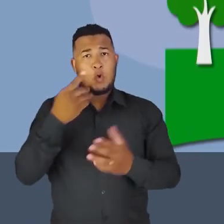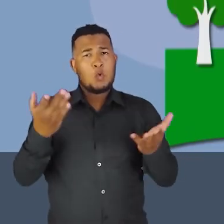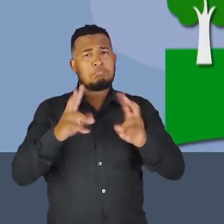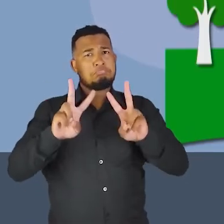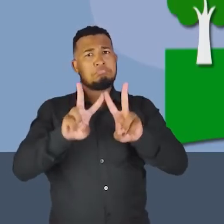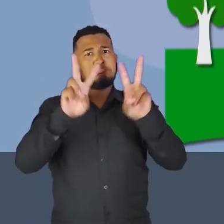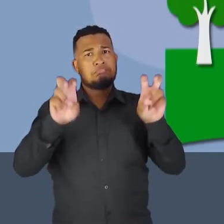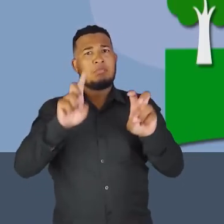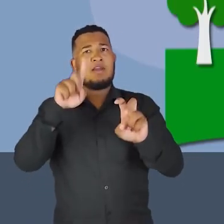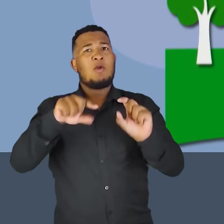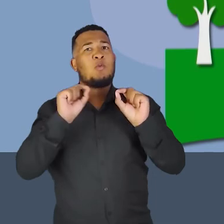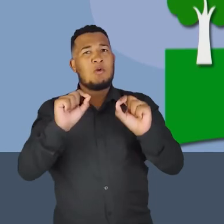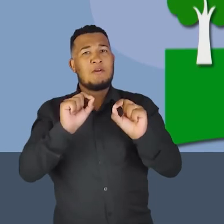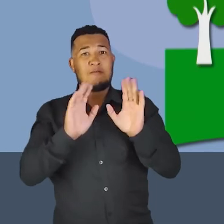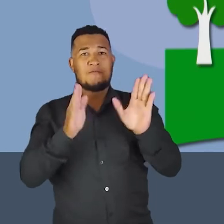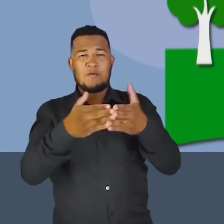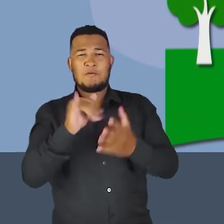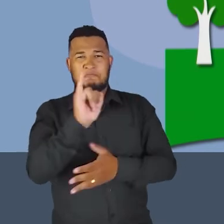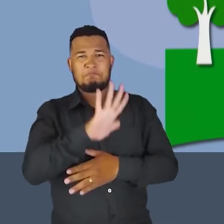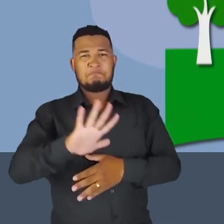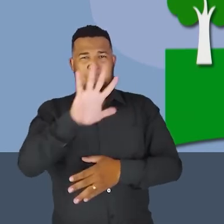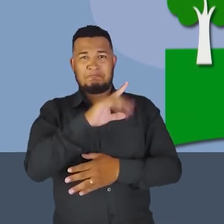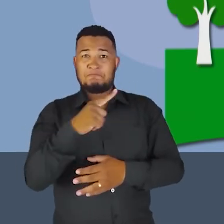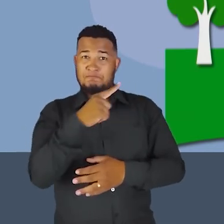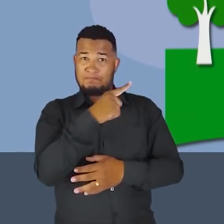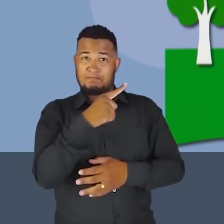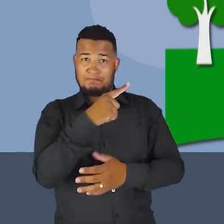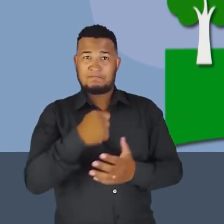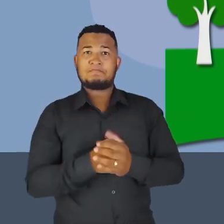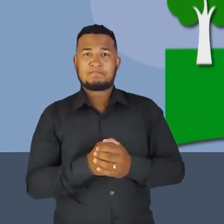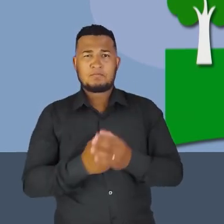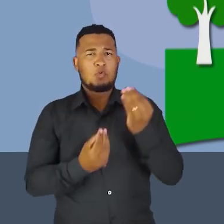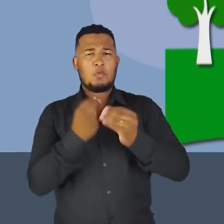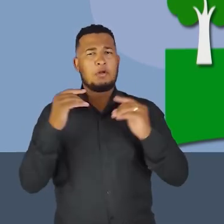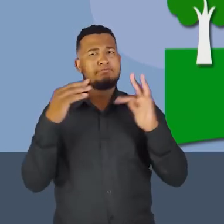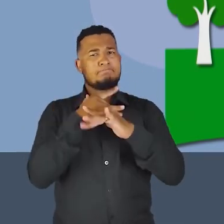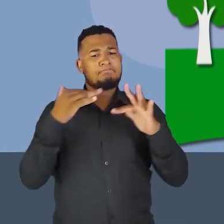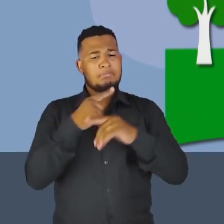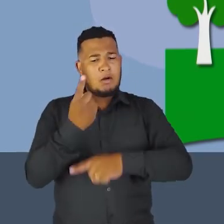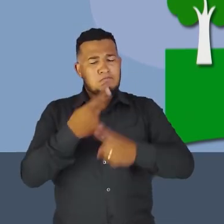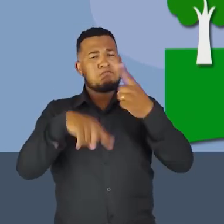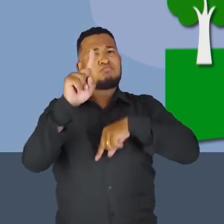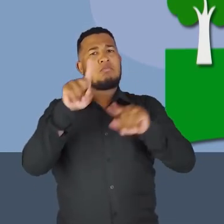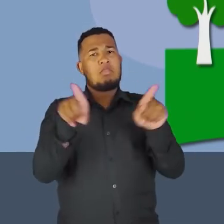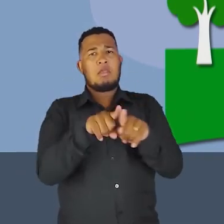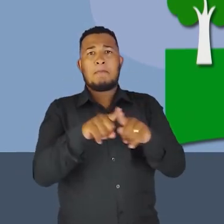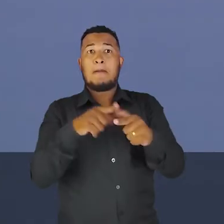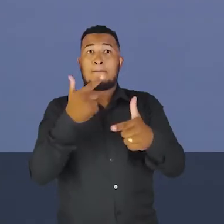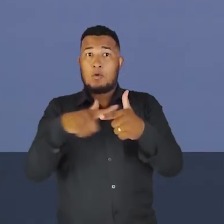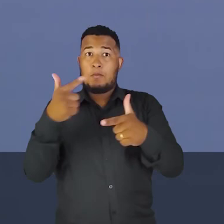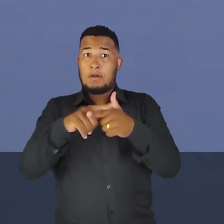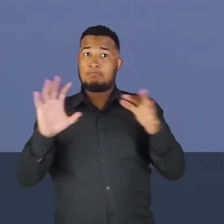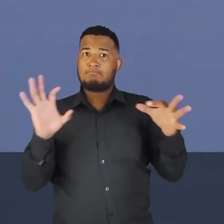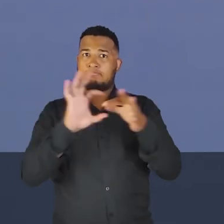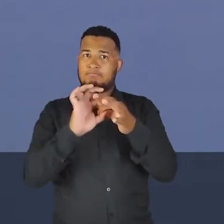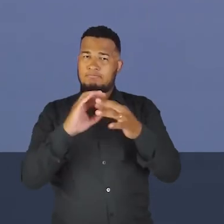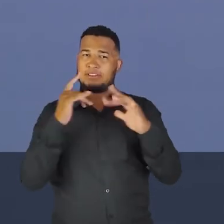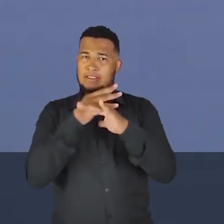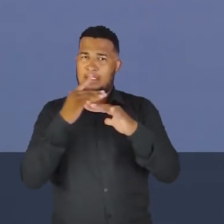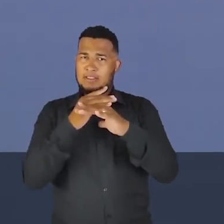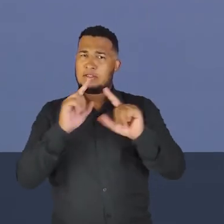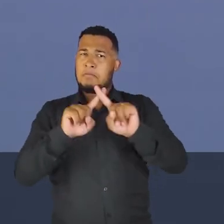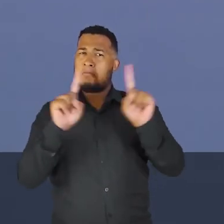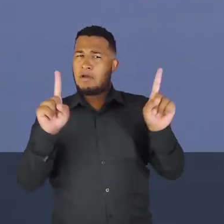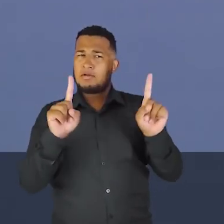será pautado nessa imagem, no desenvolvimento das cidades e nos problemas ambientais relacionados a essa cidade. Mas, quais